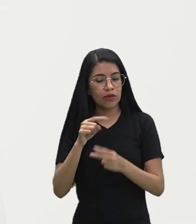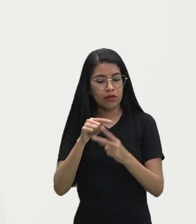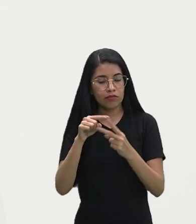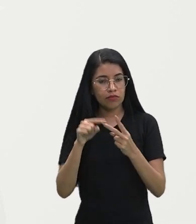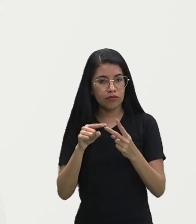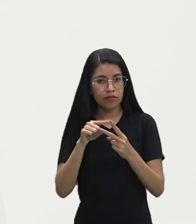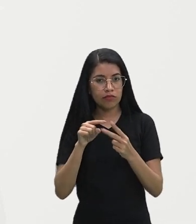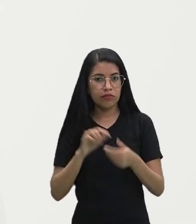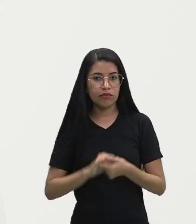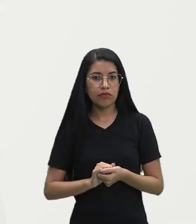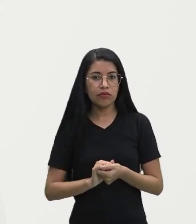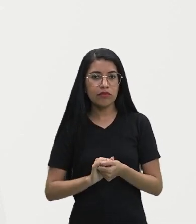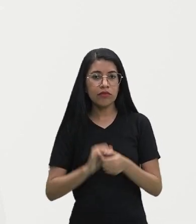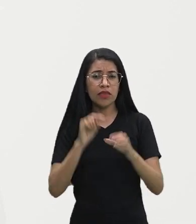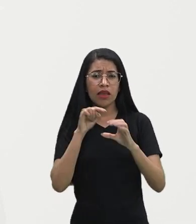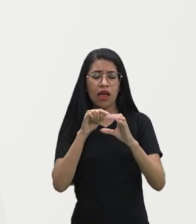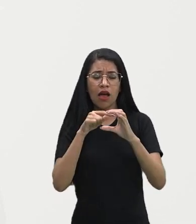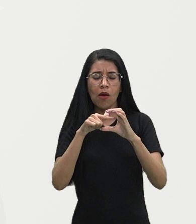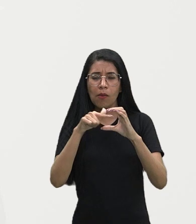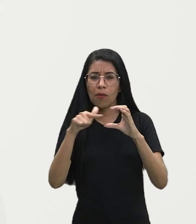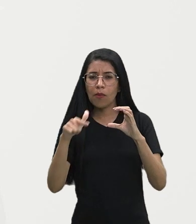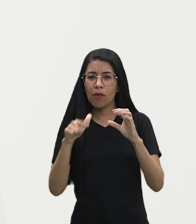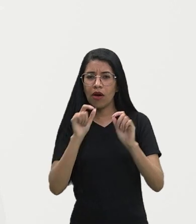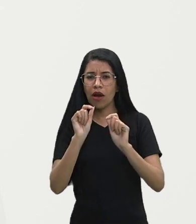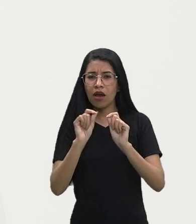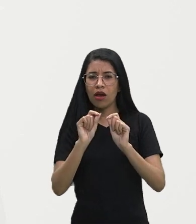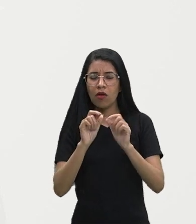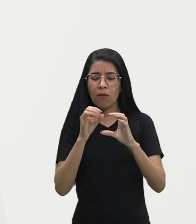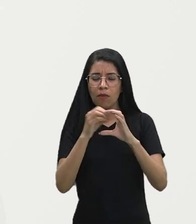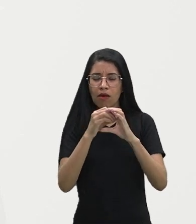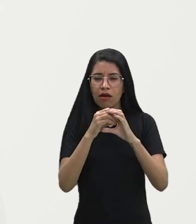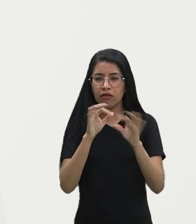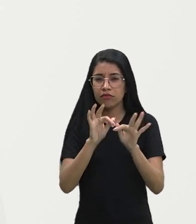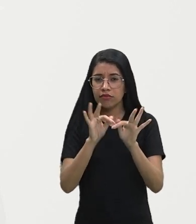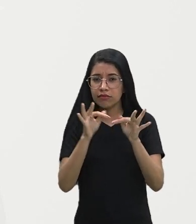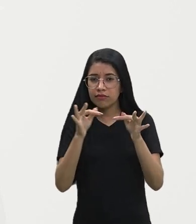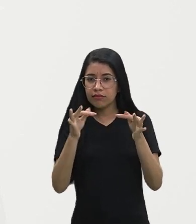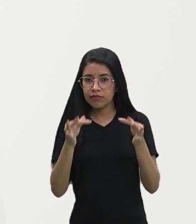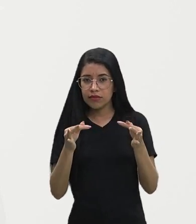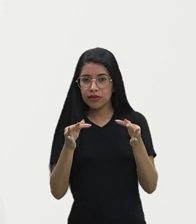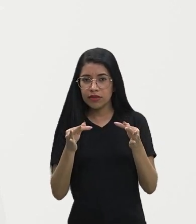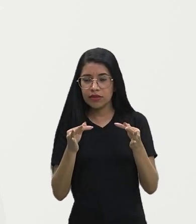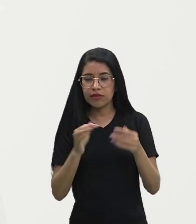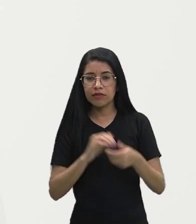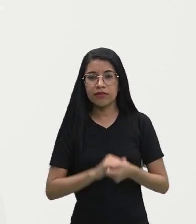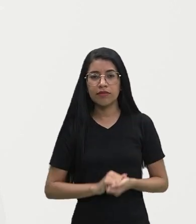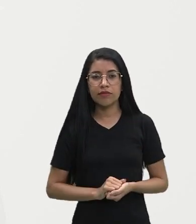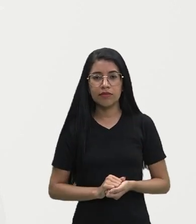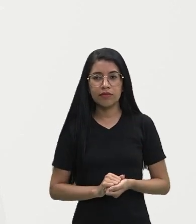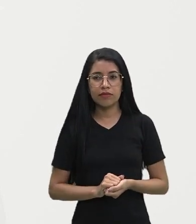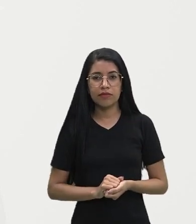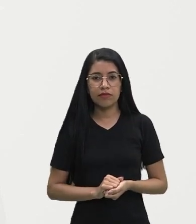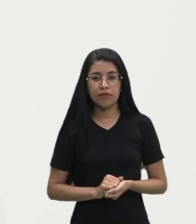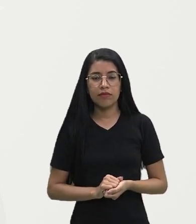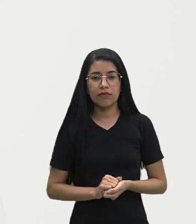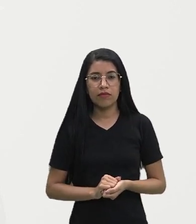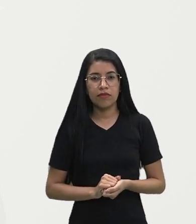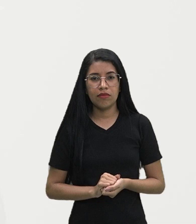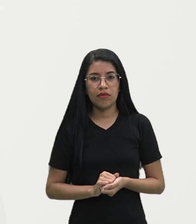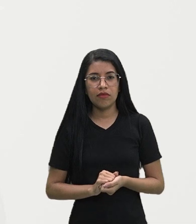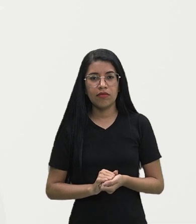é a célula procarionte? Primeiro é uma célula mais simples. E a gente foca muito que as